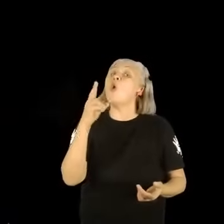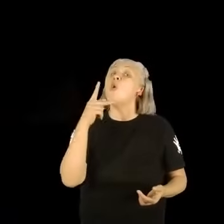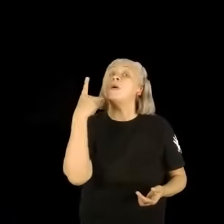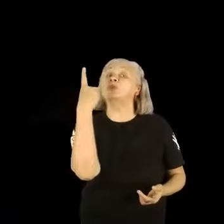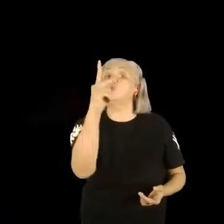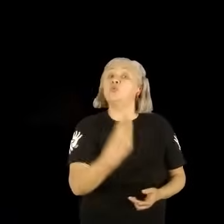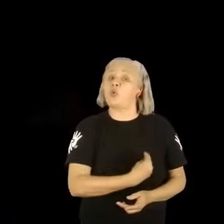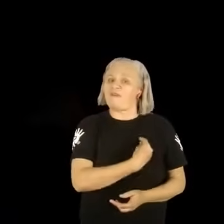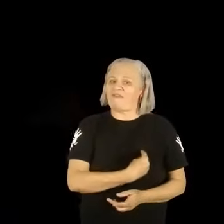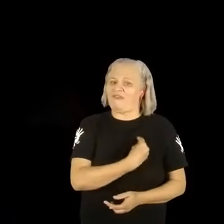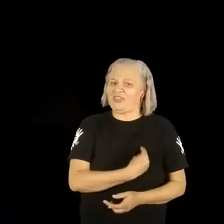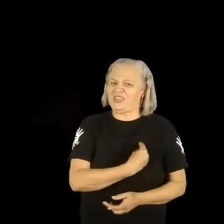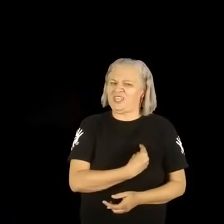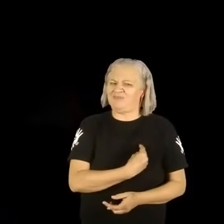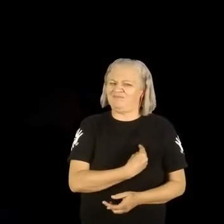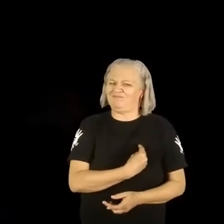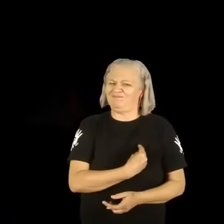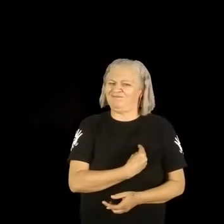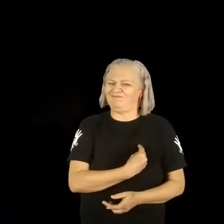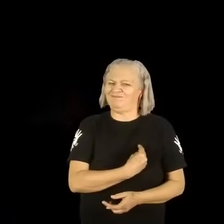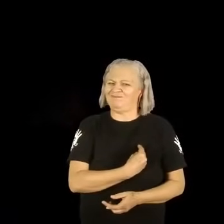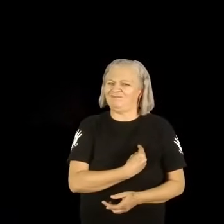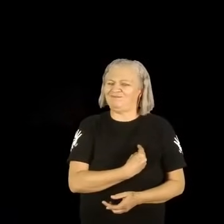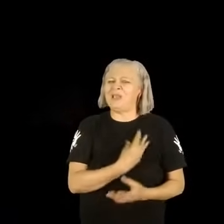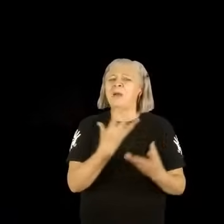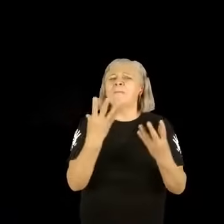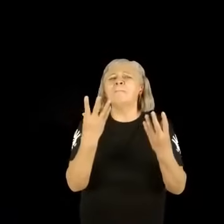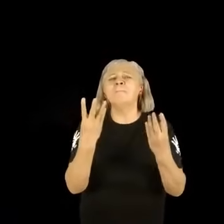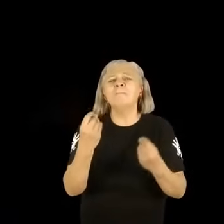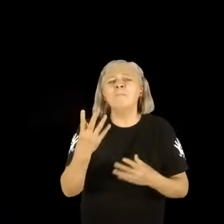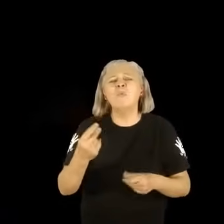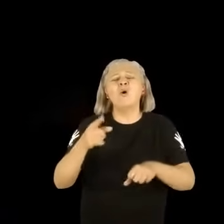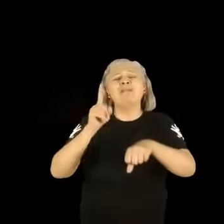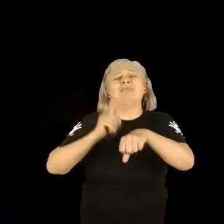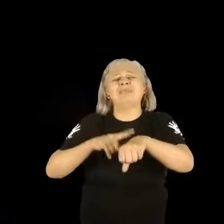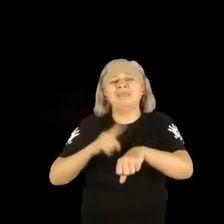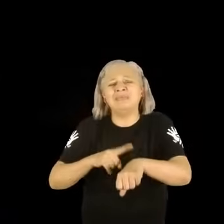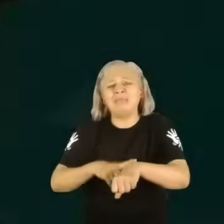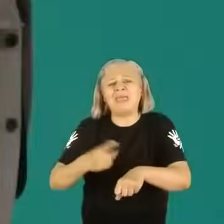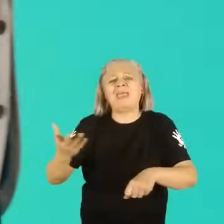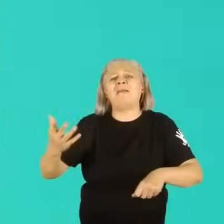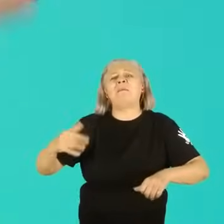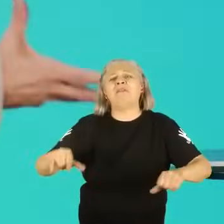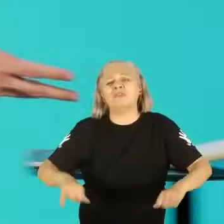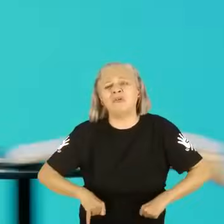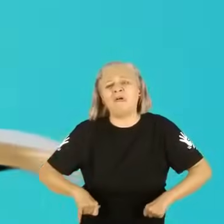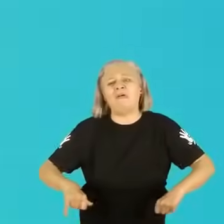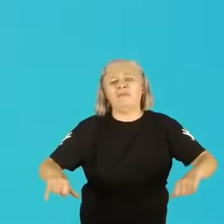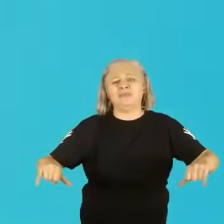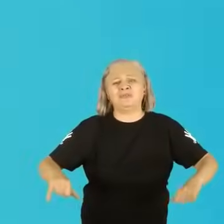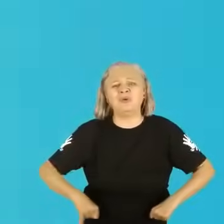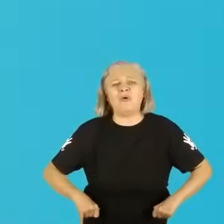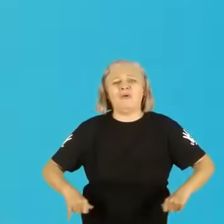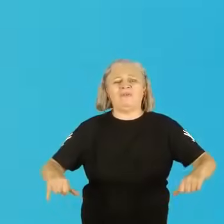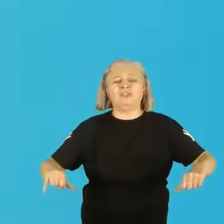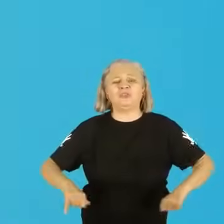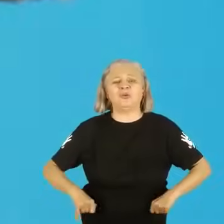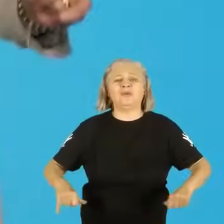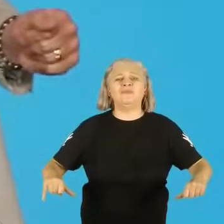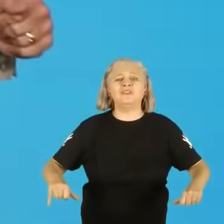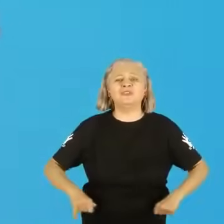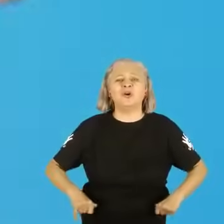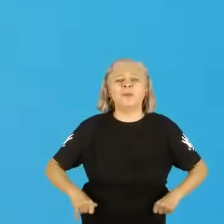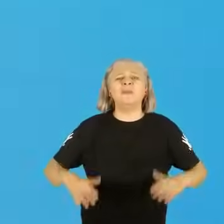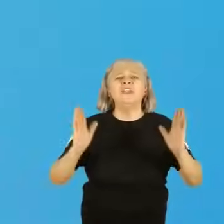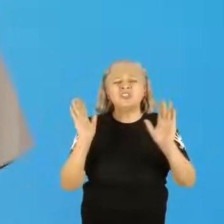assim? Já há muito tempo sofrendo, já há muito tempo sangrando, já há muito tempo atrás de uma saída, e você já